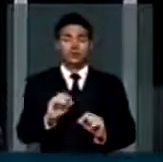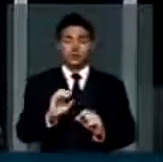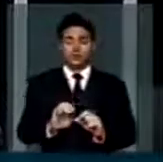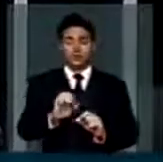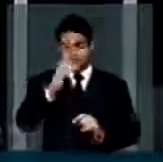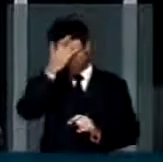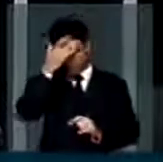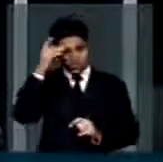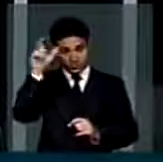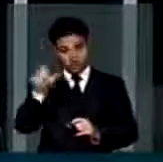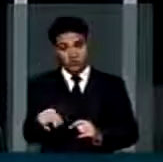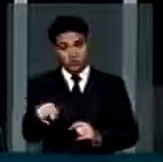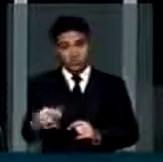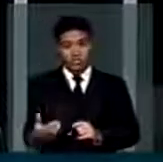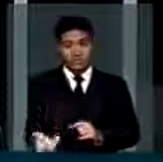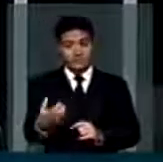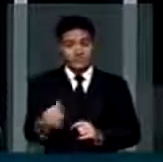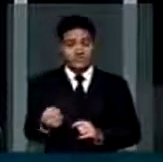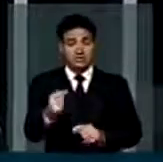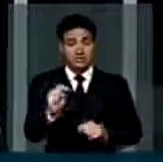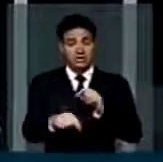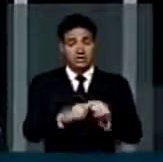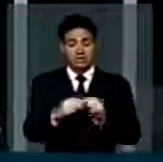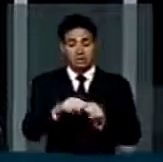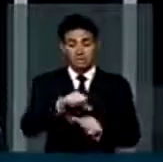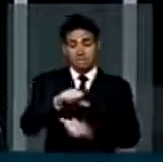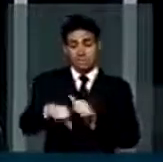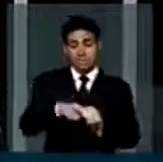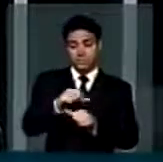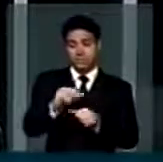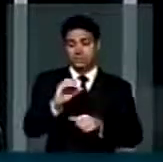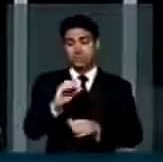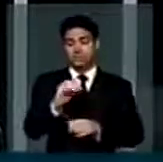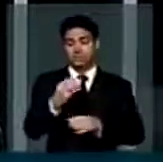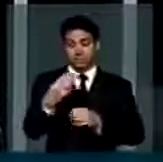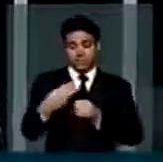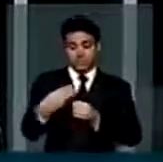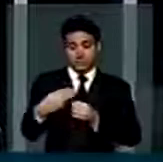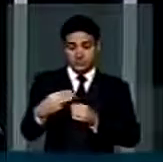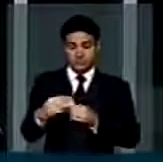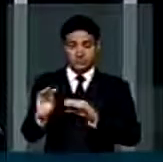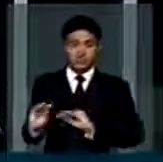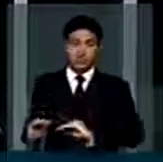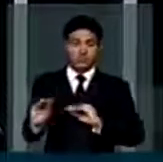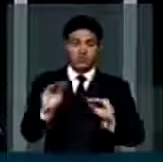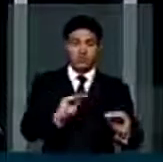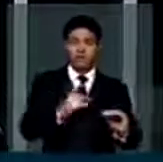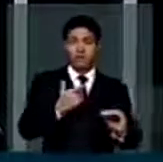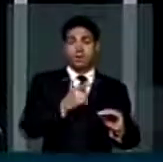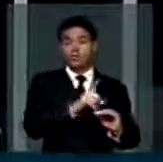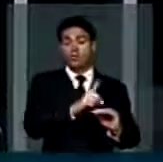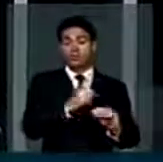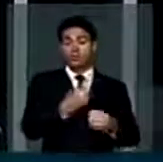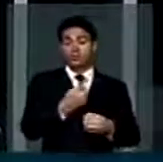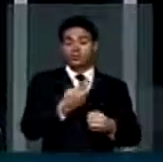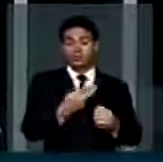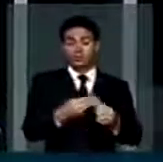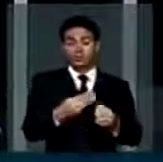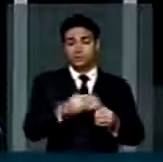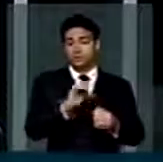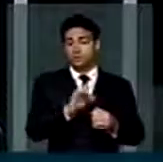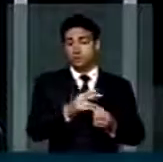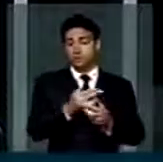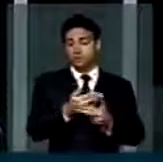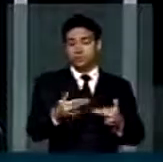que aceita transferir o seu título do seu município para um outro município apenas por questão